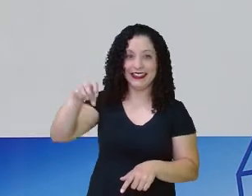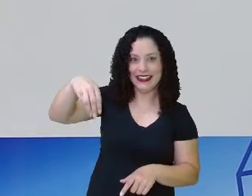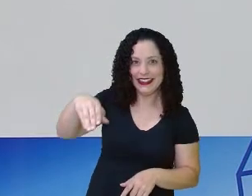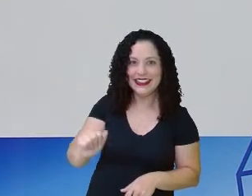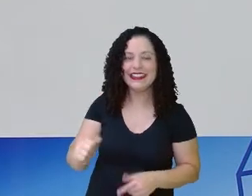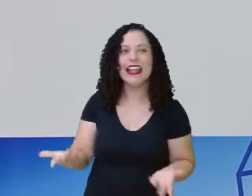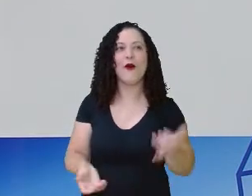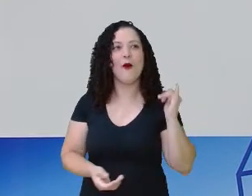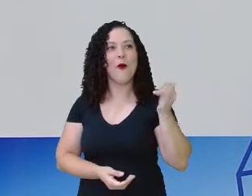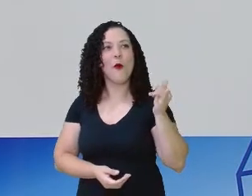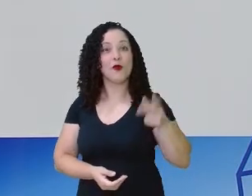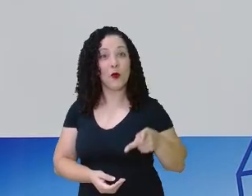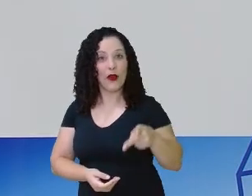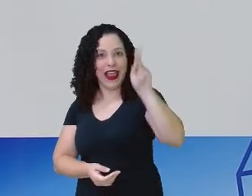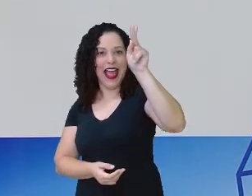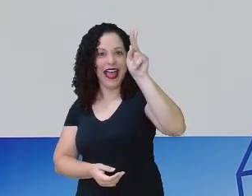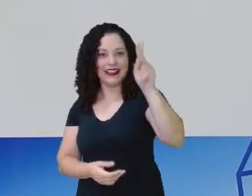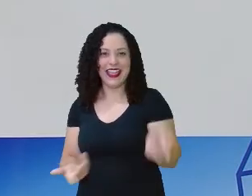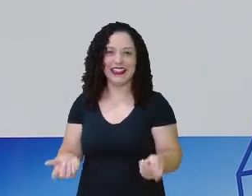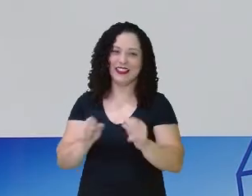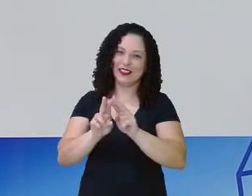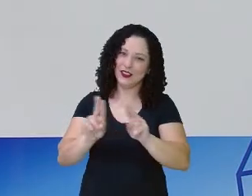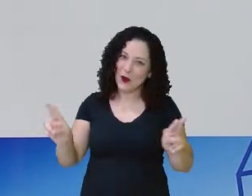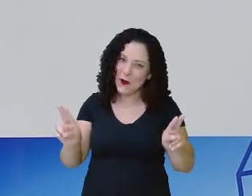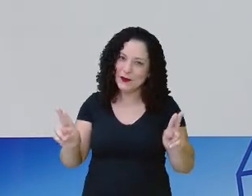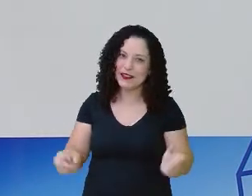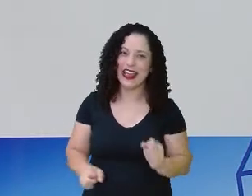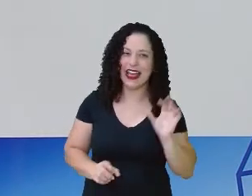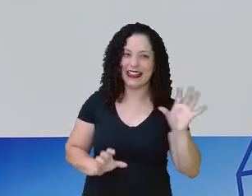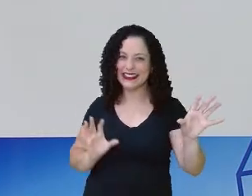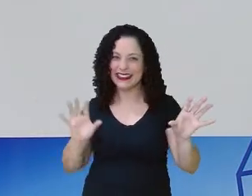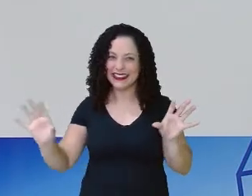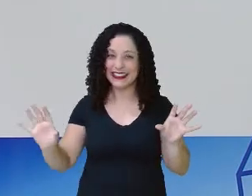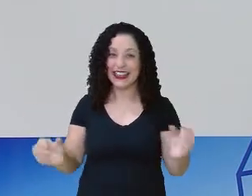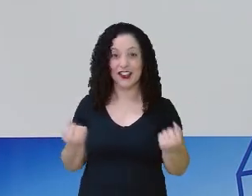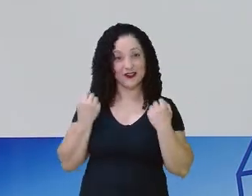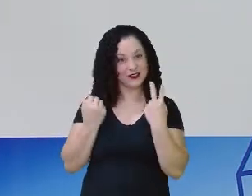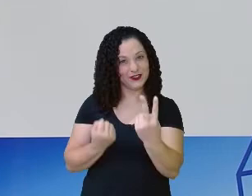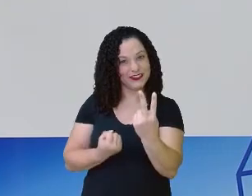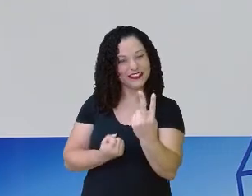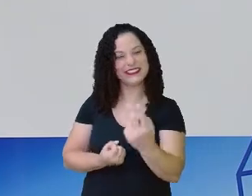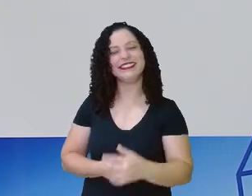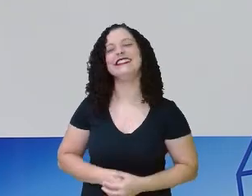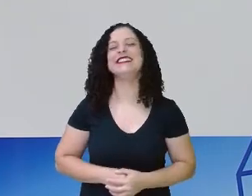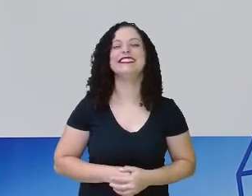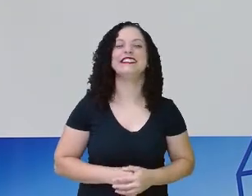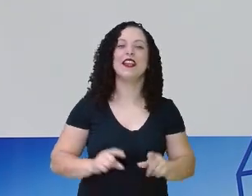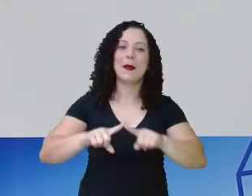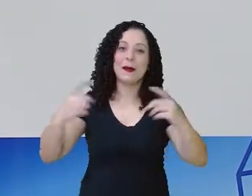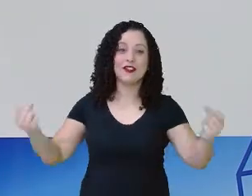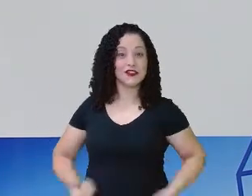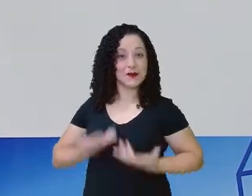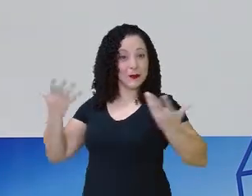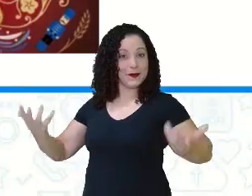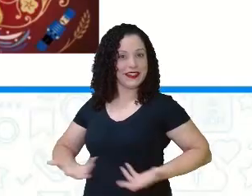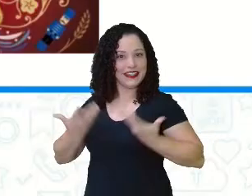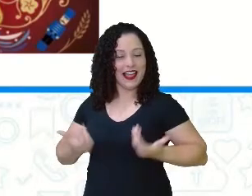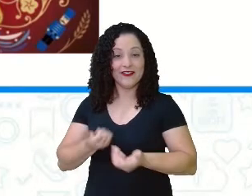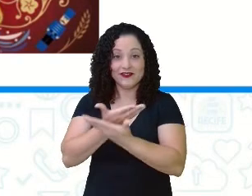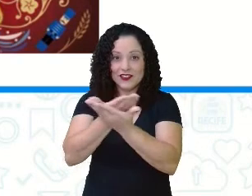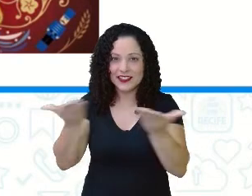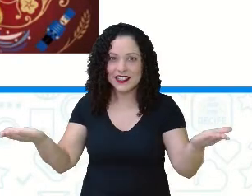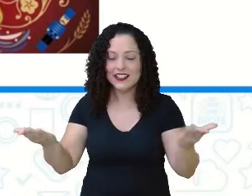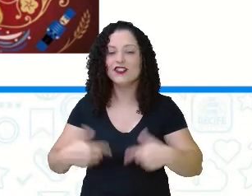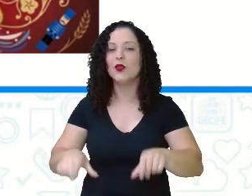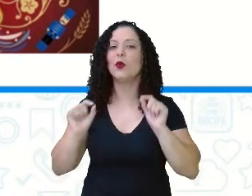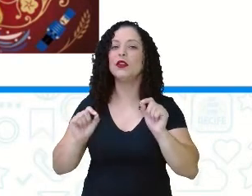K. K de Kedma e K de Kézia. Me animei agora, me inspirei. Mas, para inspirar vocês também,